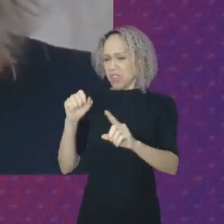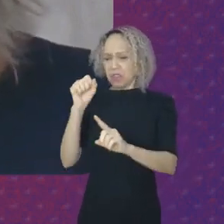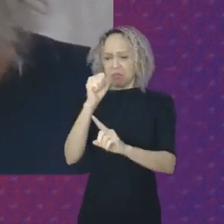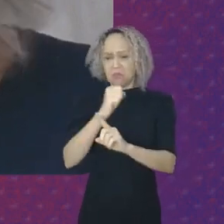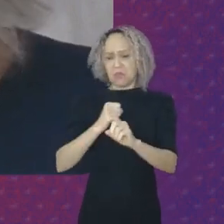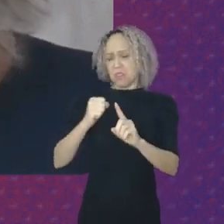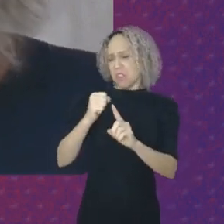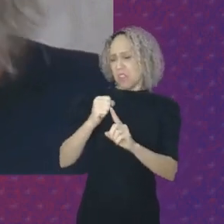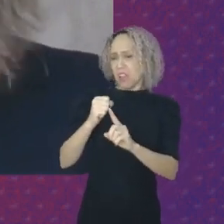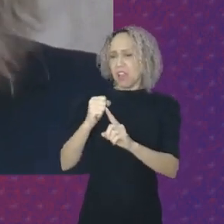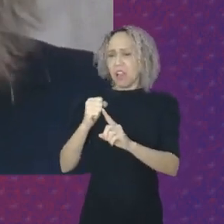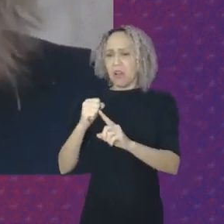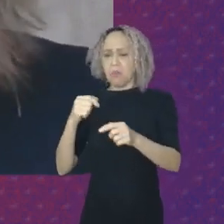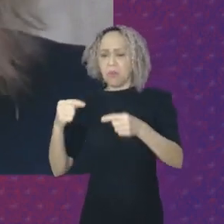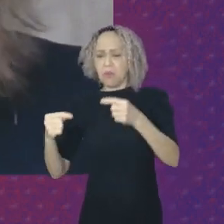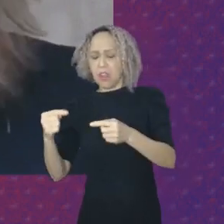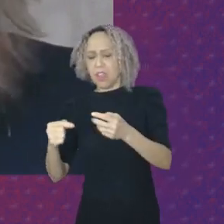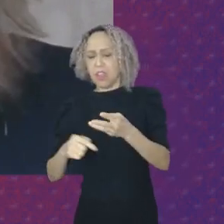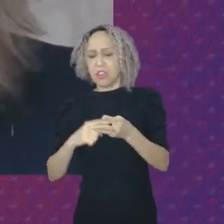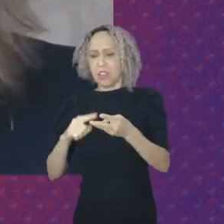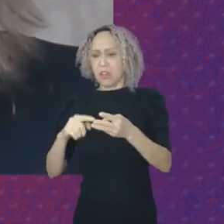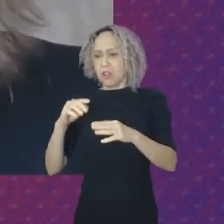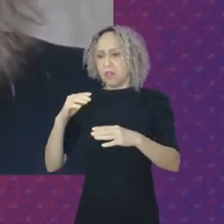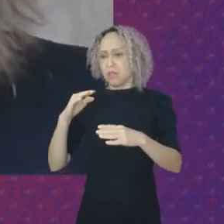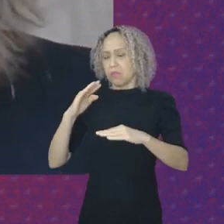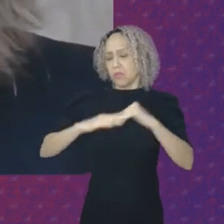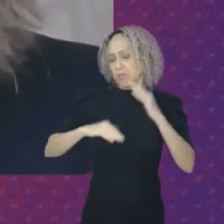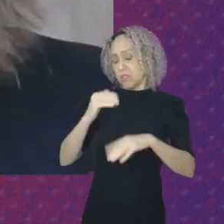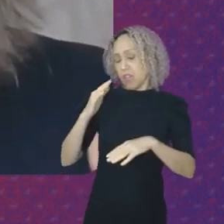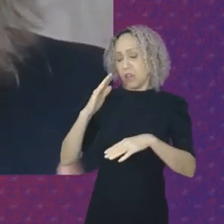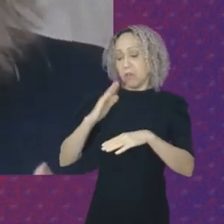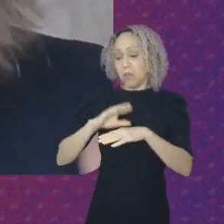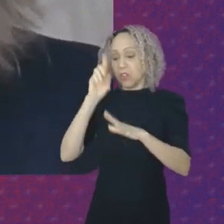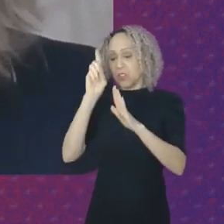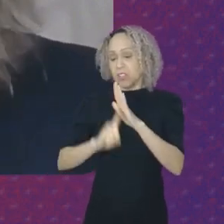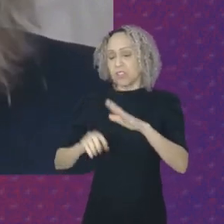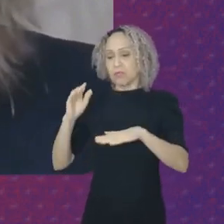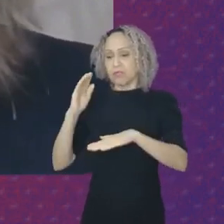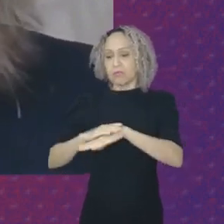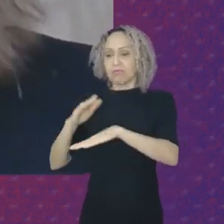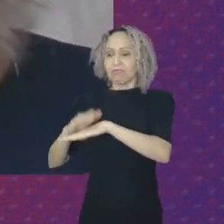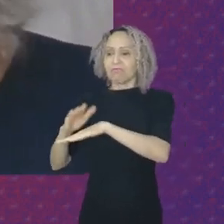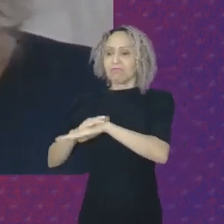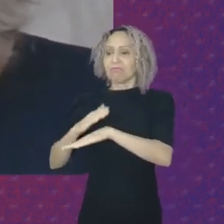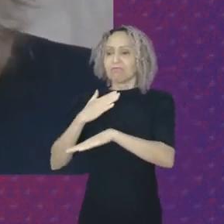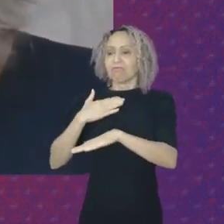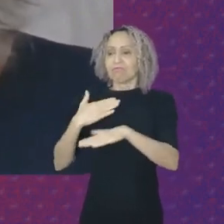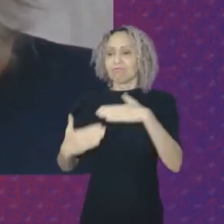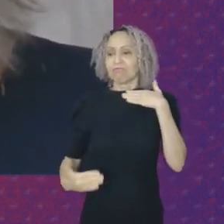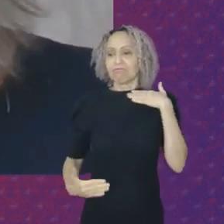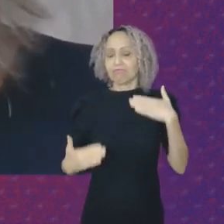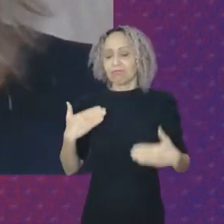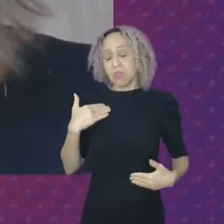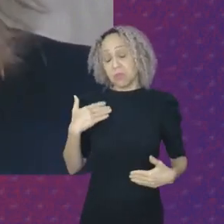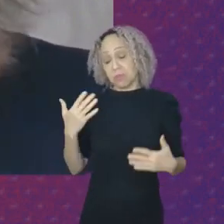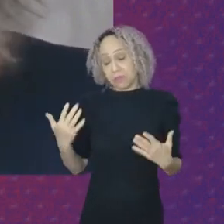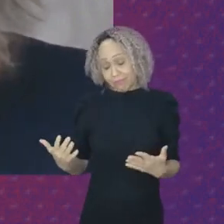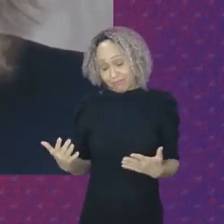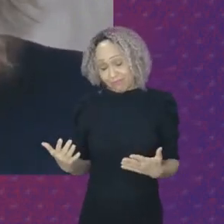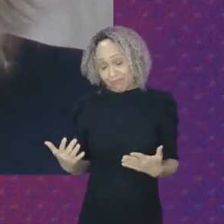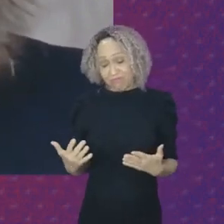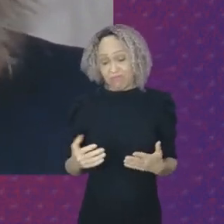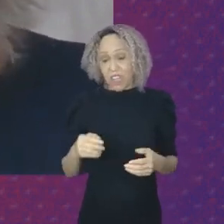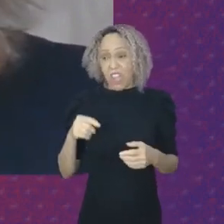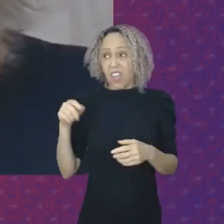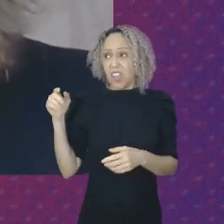política, profissional, direito sobre o próprio corpo. Então, esse desmonte trouxe impactos fortes. O